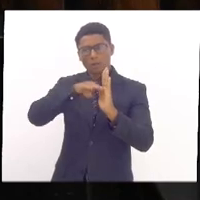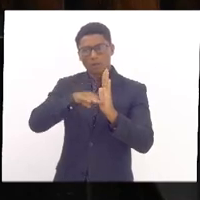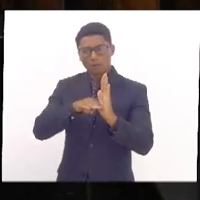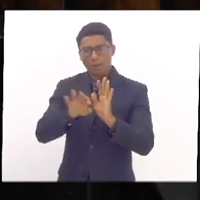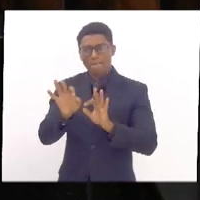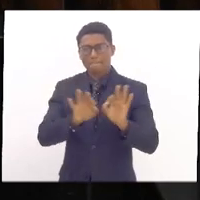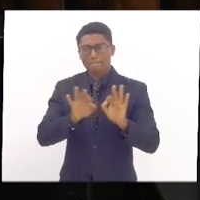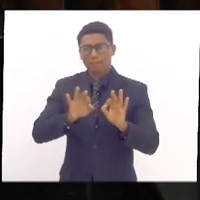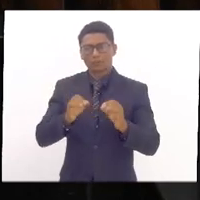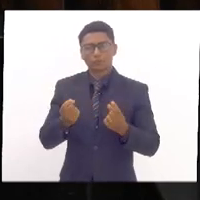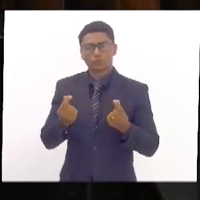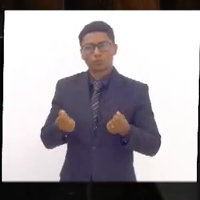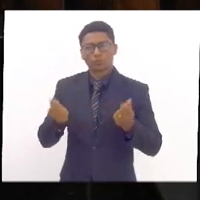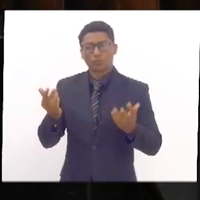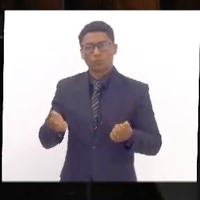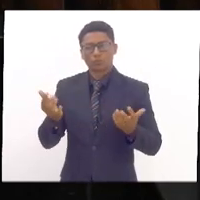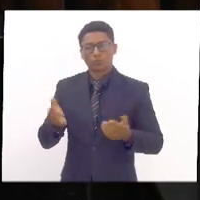custeio.